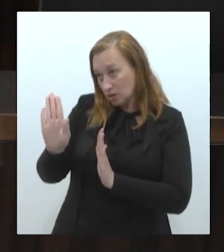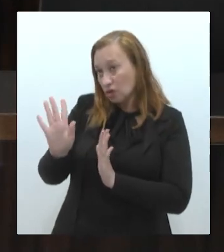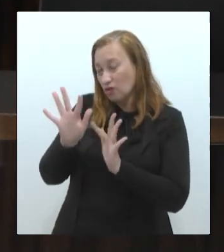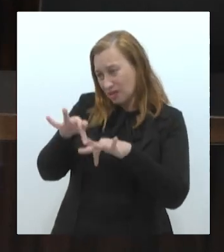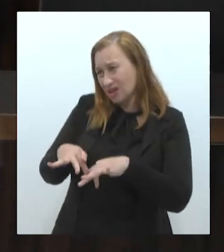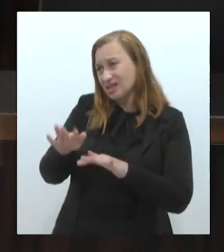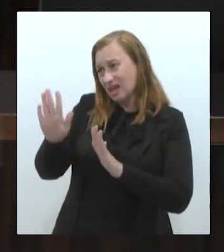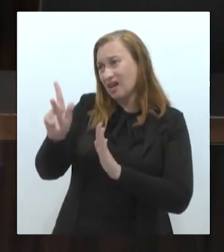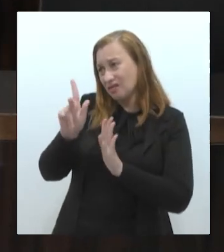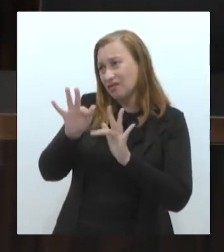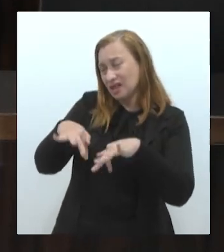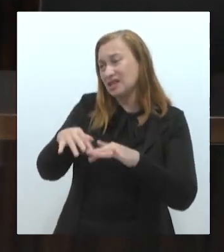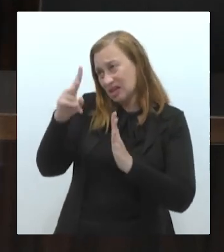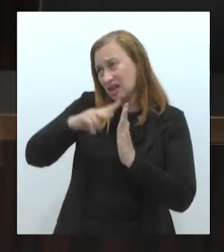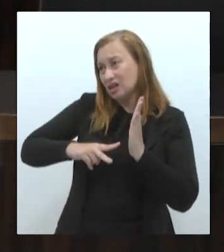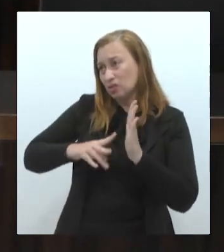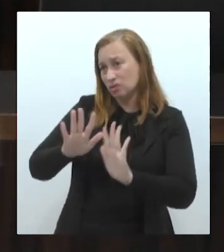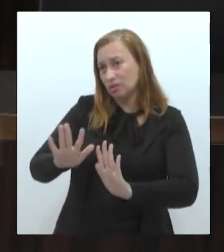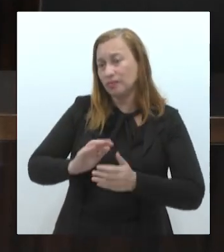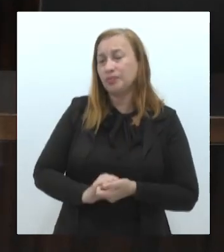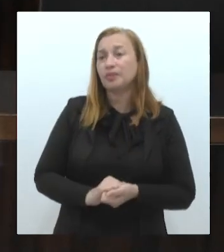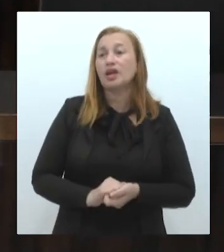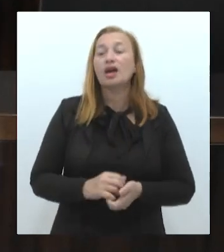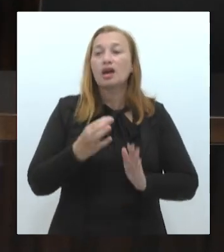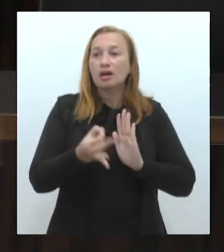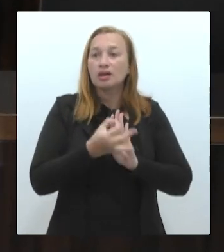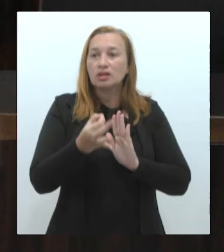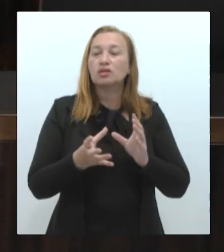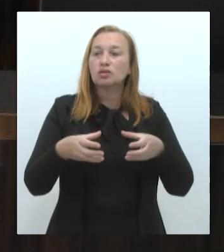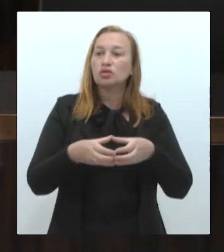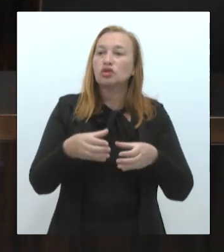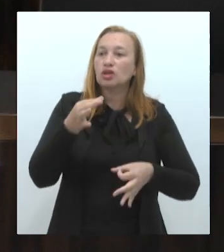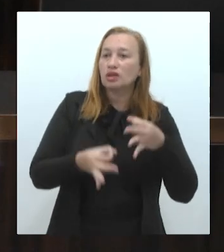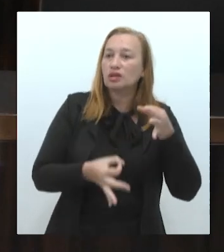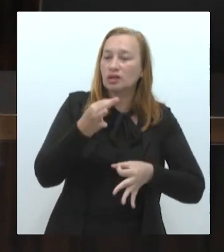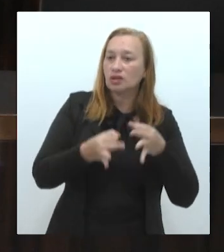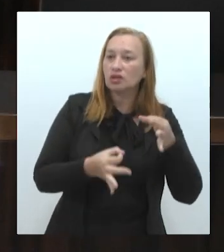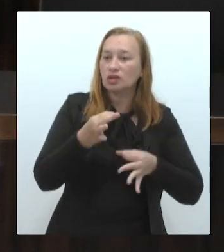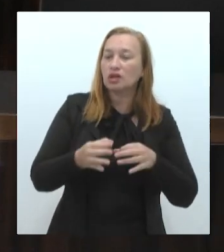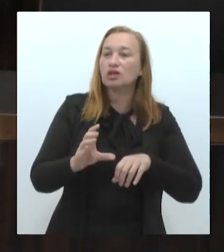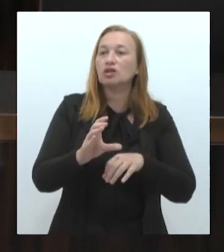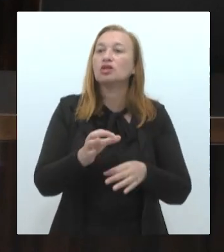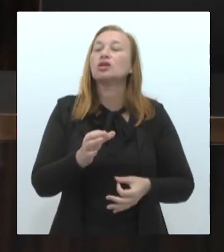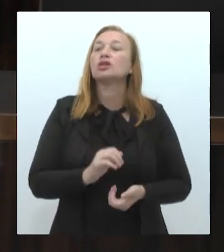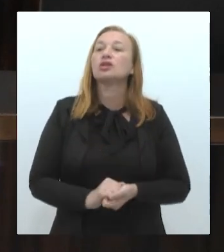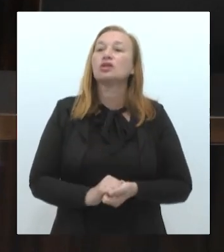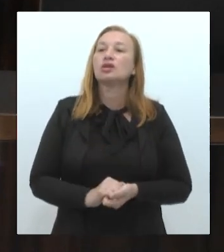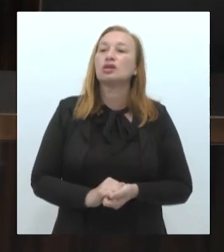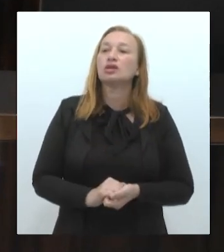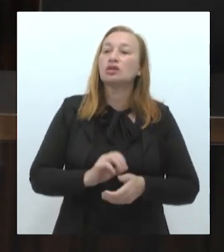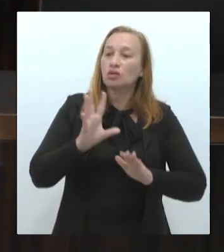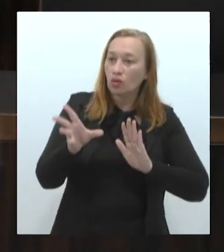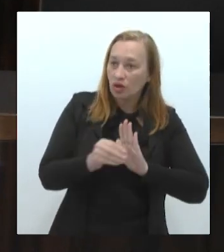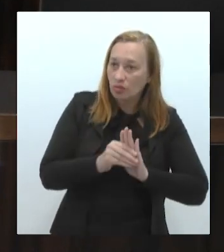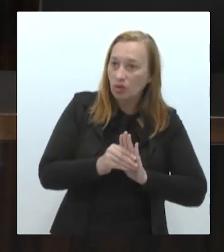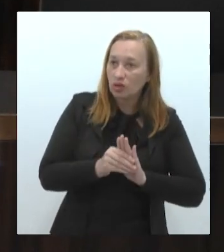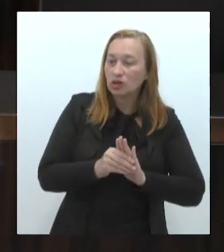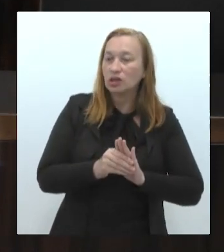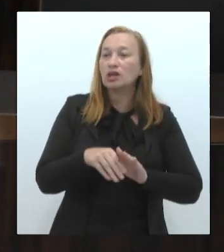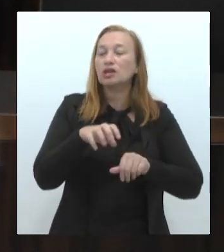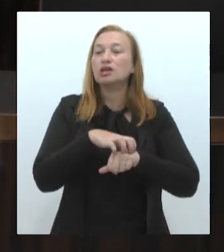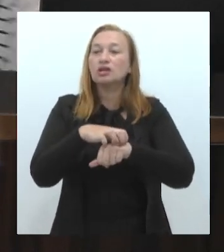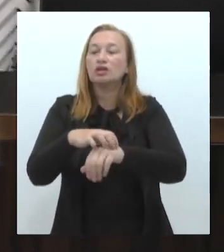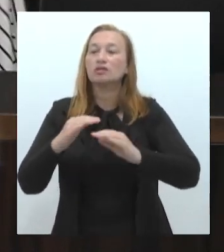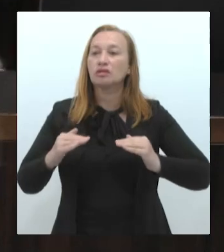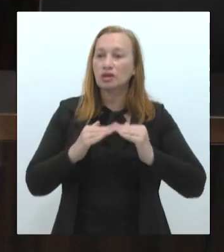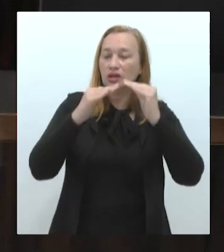Só mais terminar de fazer a leitura. Perfeito. Pareceres das Comissões de Constituição e Justiça pela juridicidade, com emendas de transporte